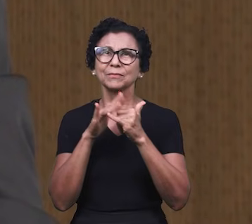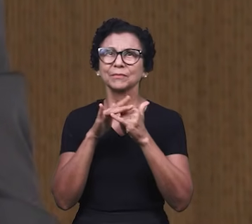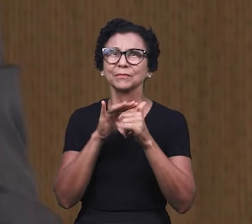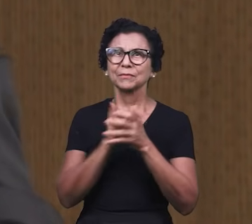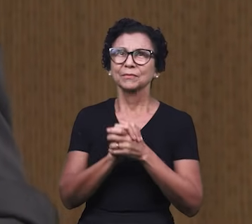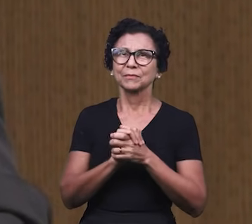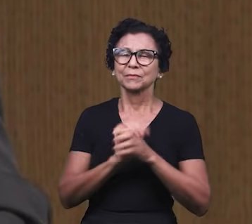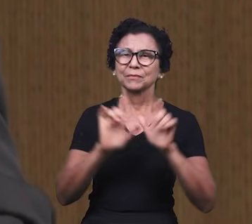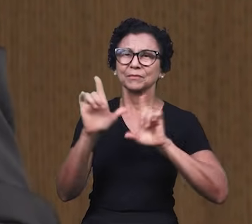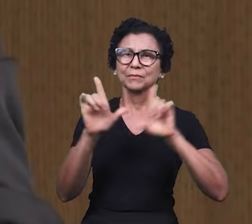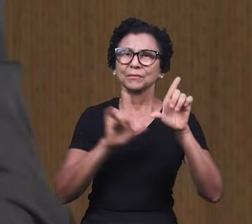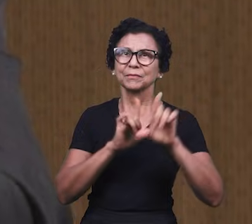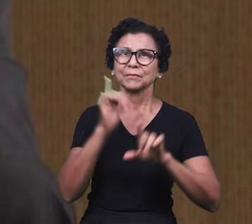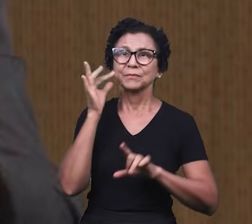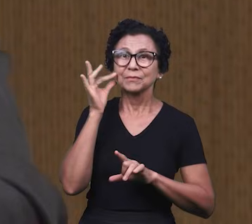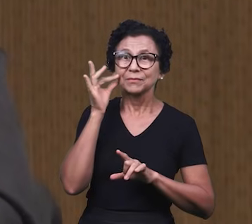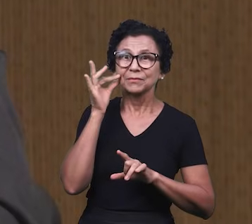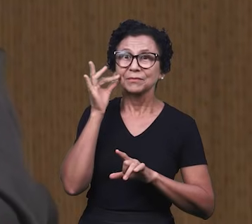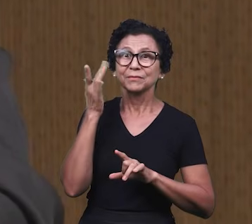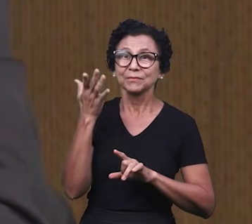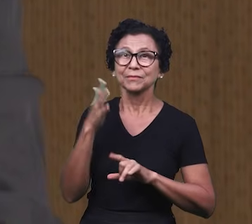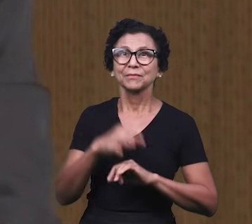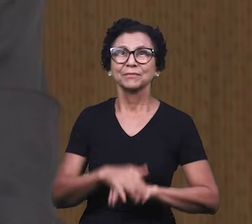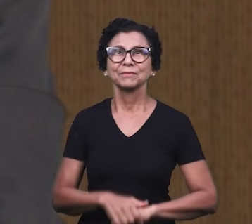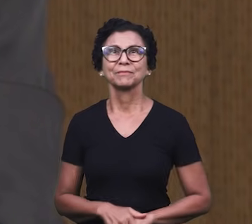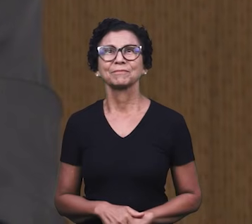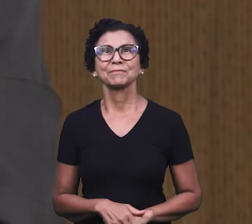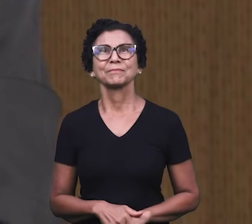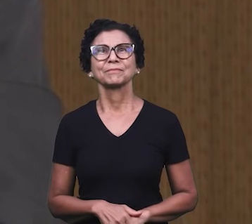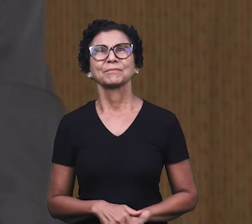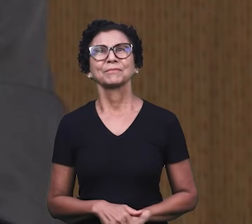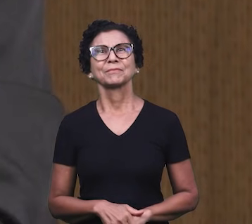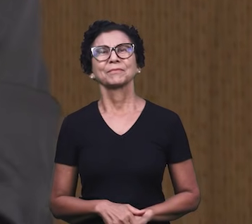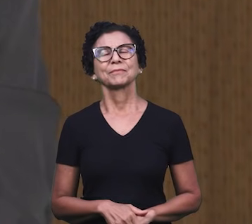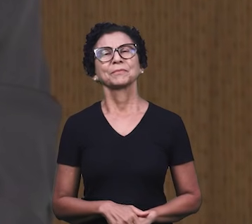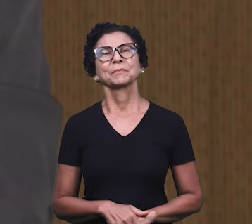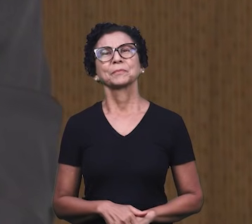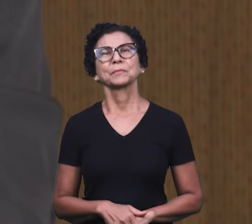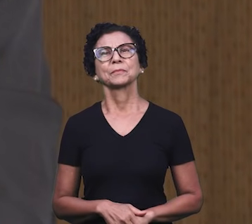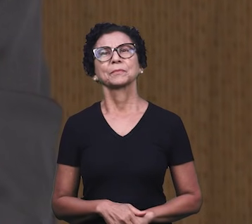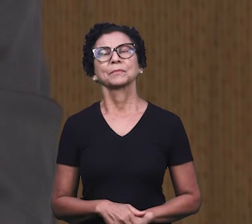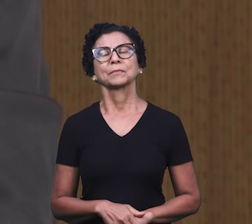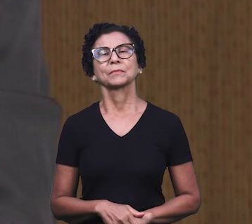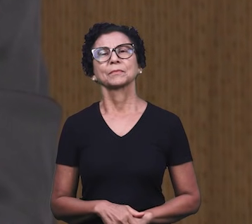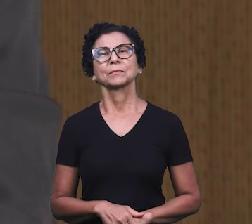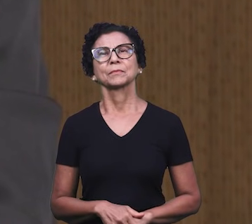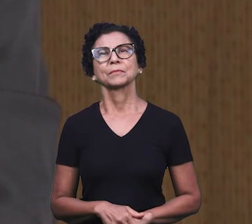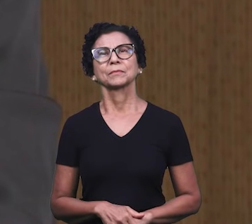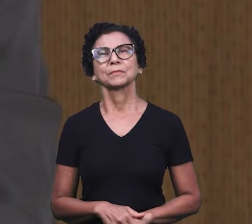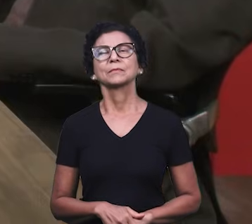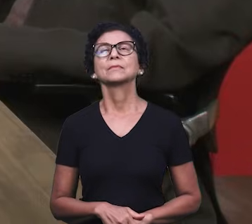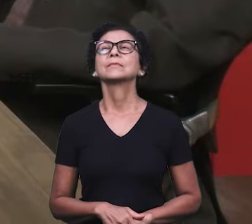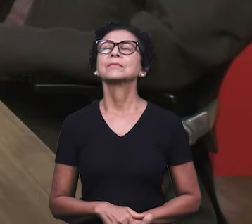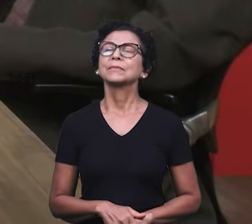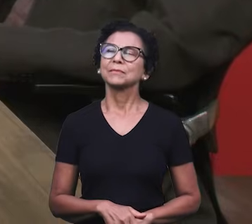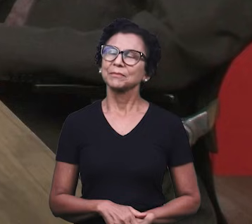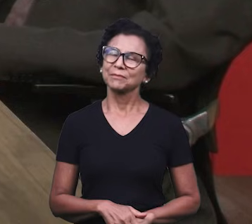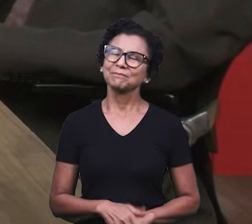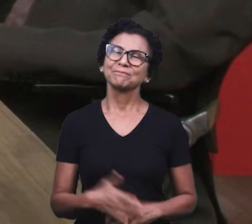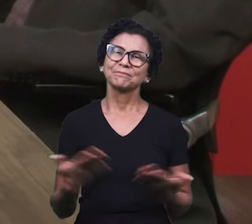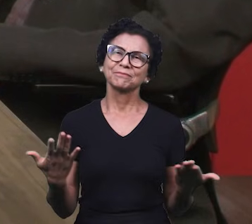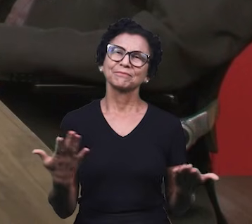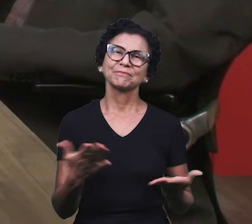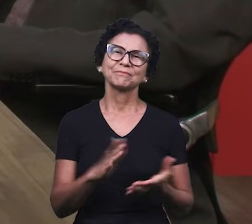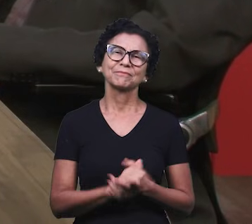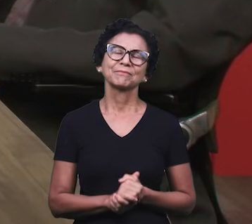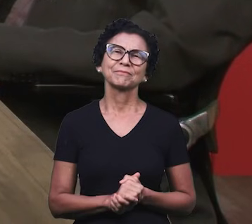que a pessoa tem a TV ao vivo. Se ela quer ver a TV pelo YouTube, ela tem TV ao vivo. Mais uma opção aí para os nossos